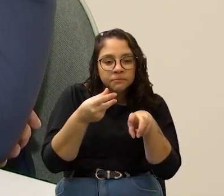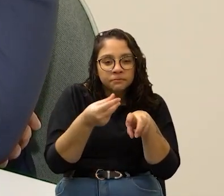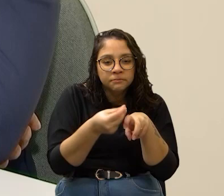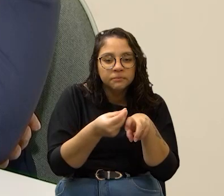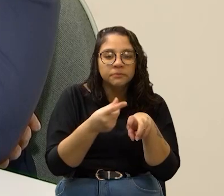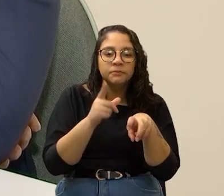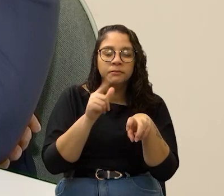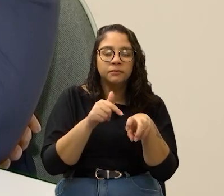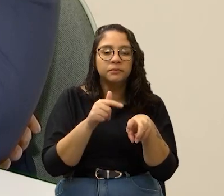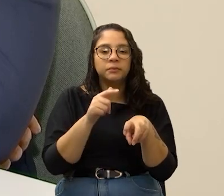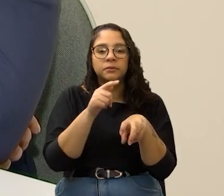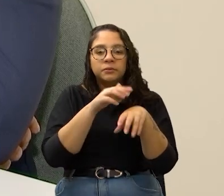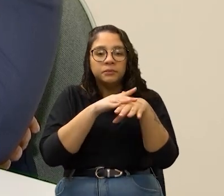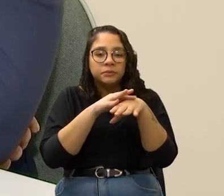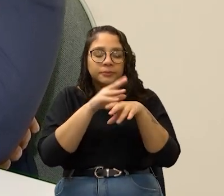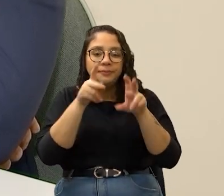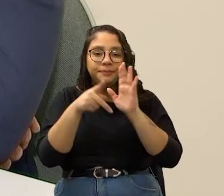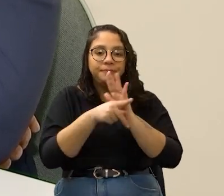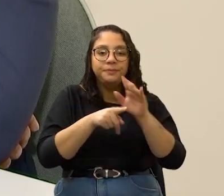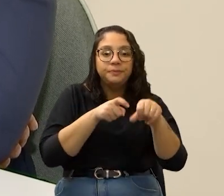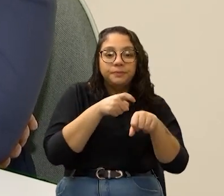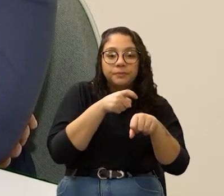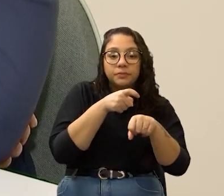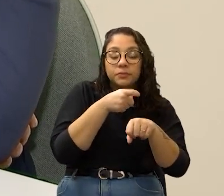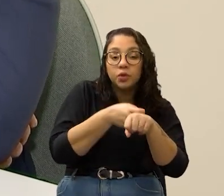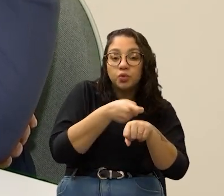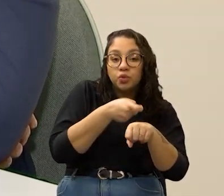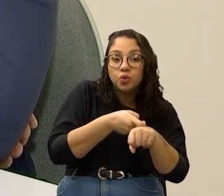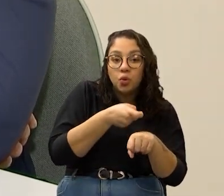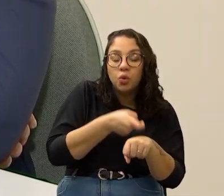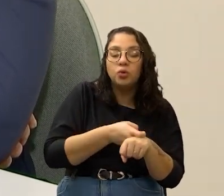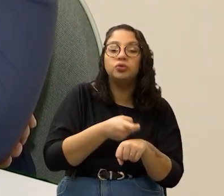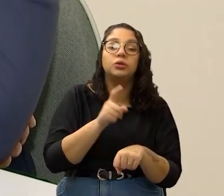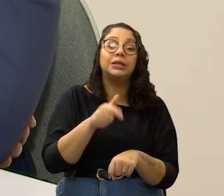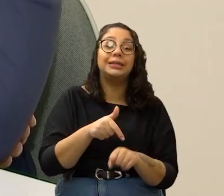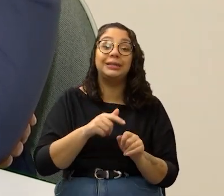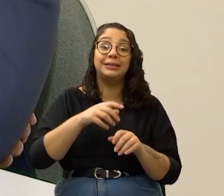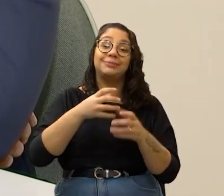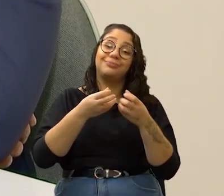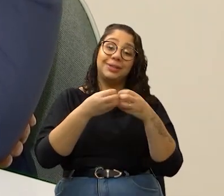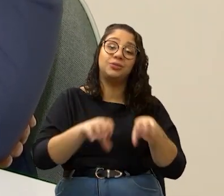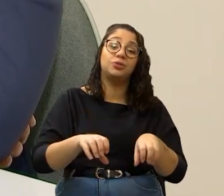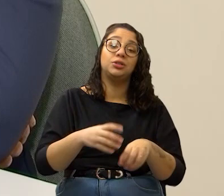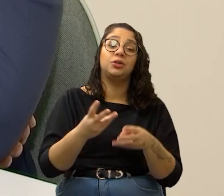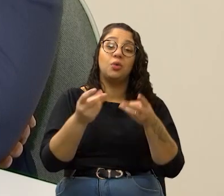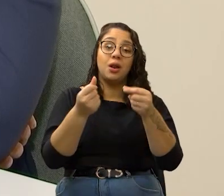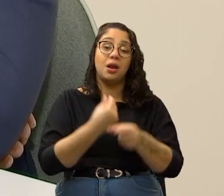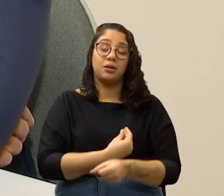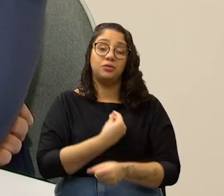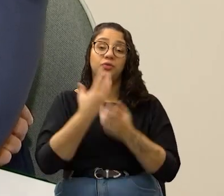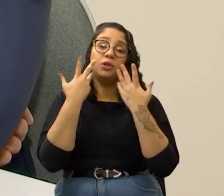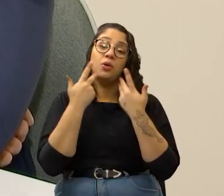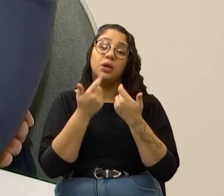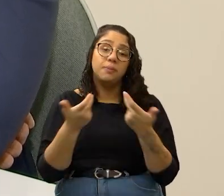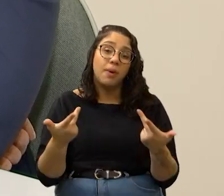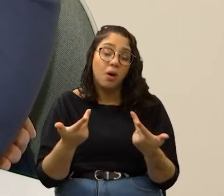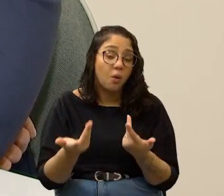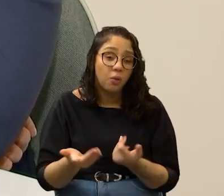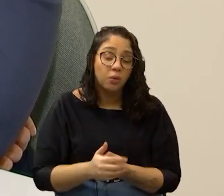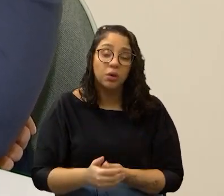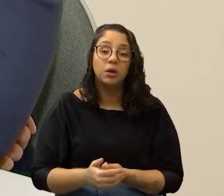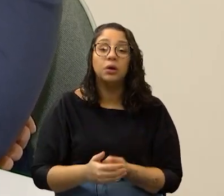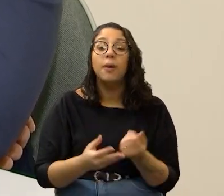que a osteoartrose é uma doença que traz um prejuízo à qualidade de vida do animal,